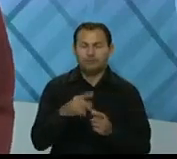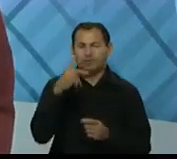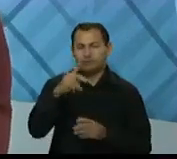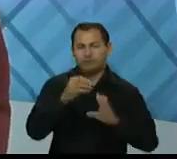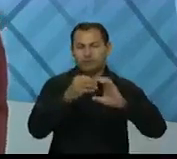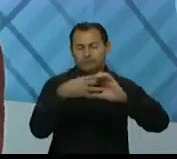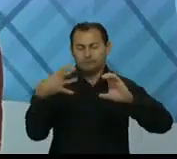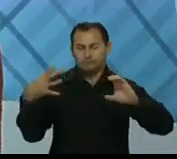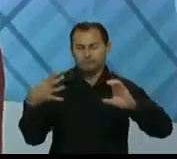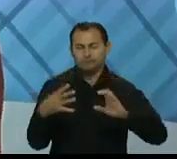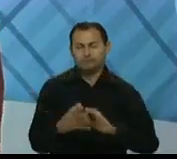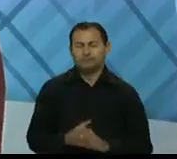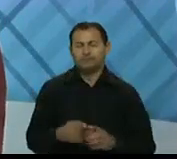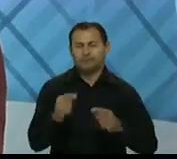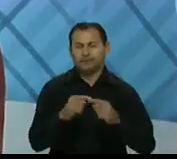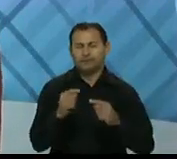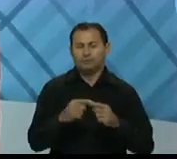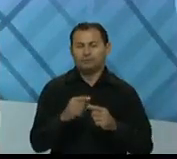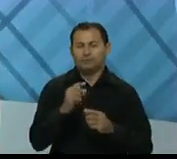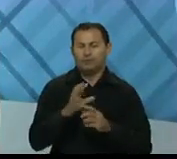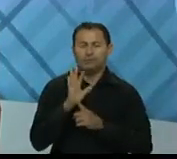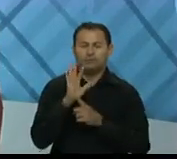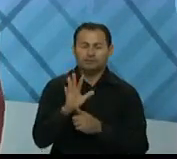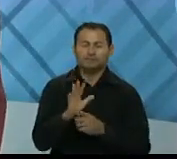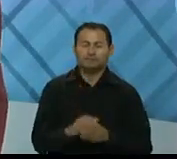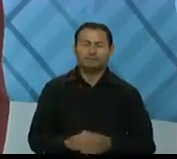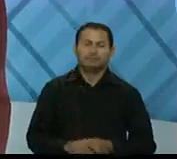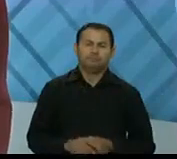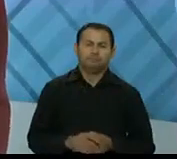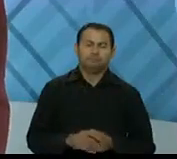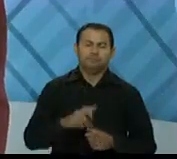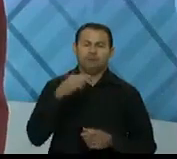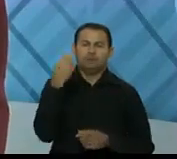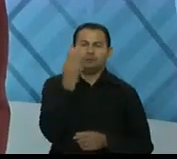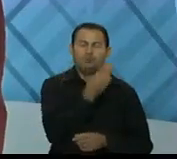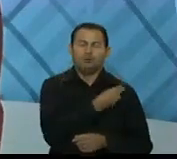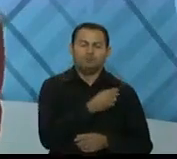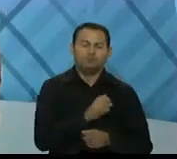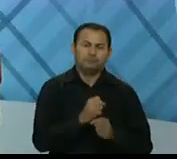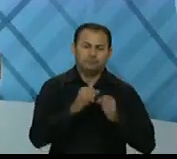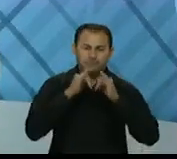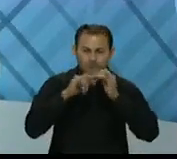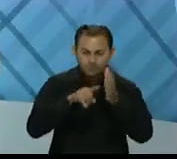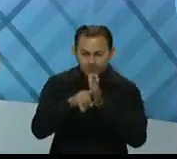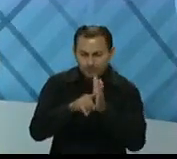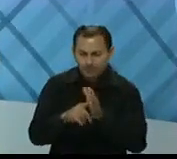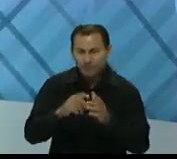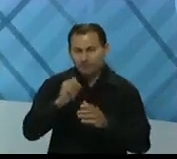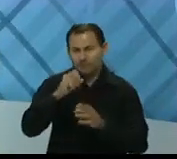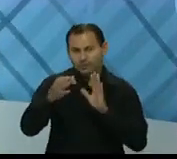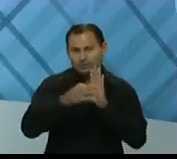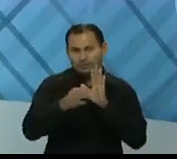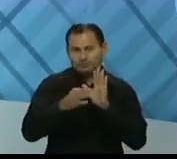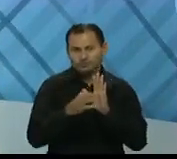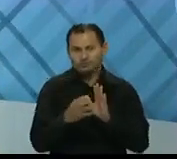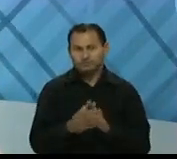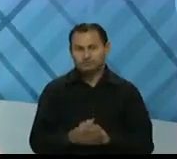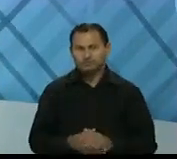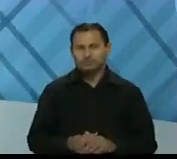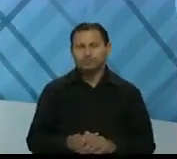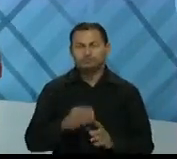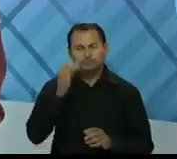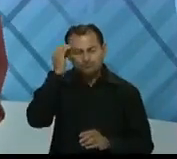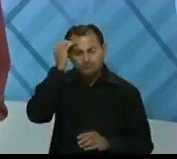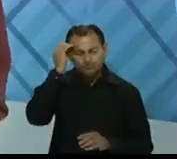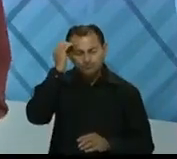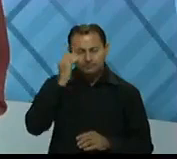suas características, de acordo com o que foi apresentado a nós nos enunciados, as situações propostas,